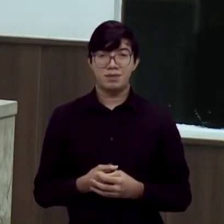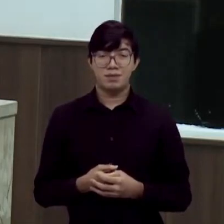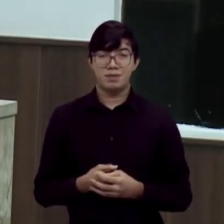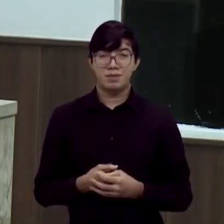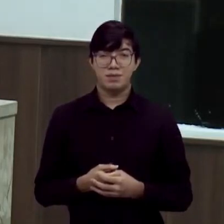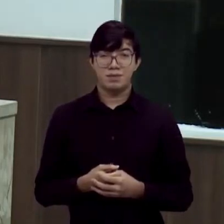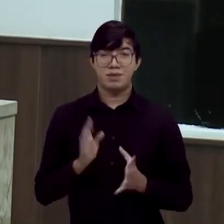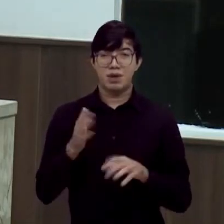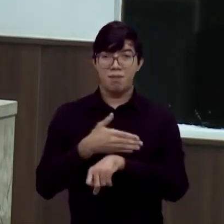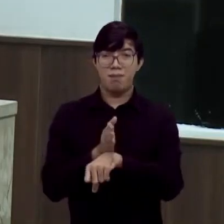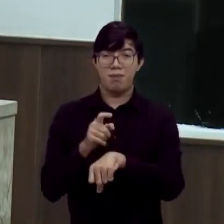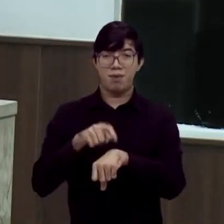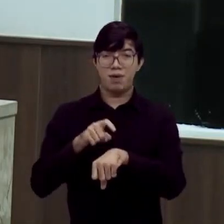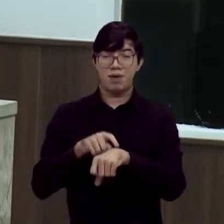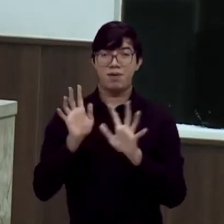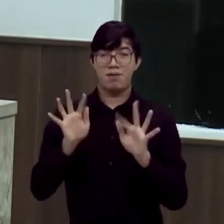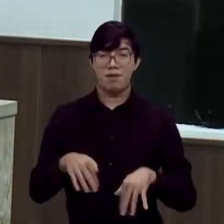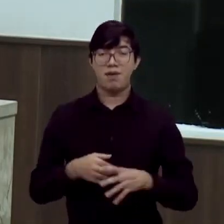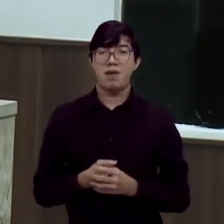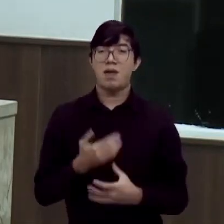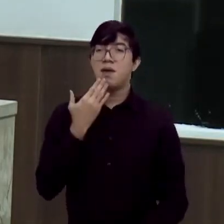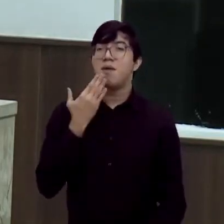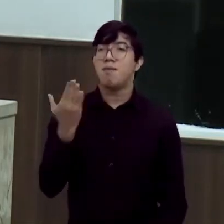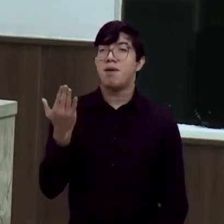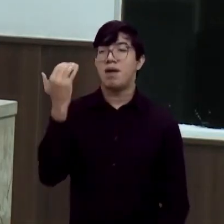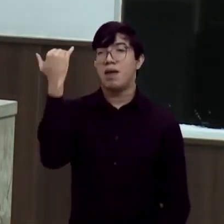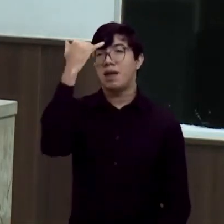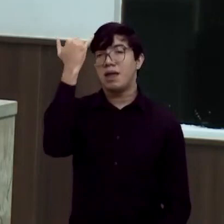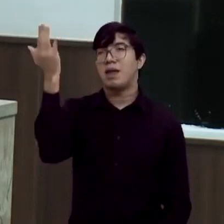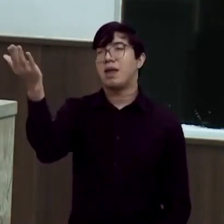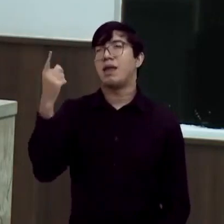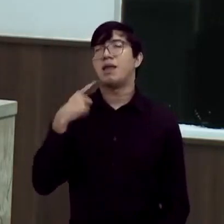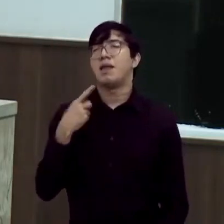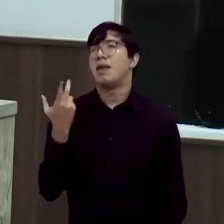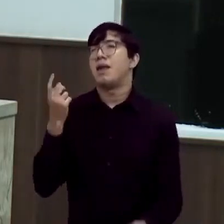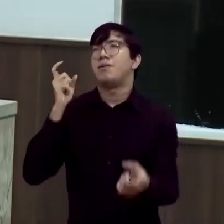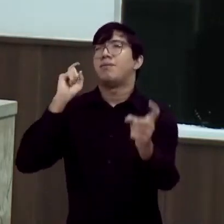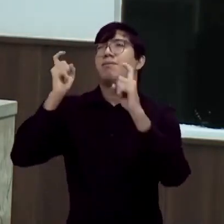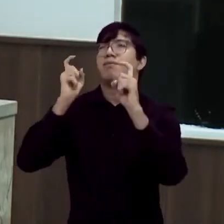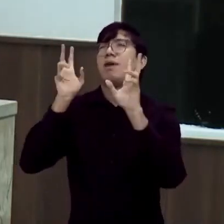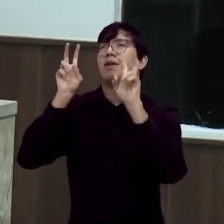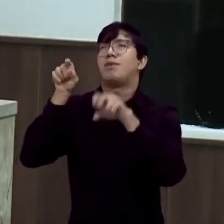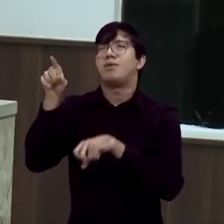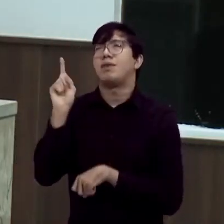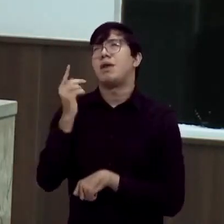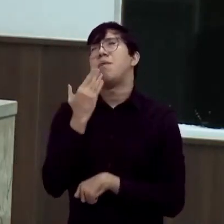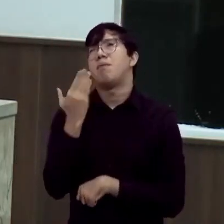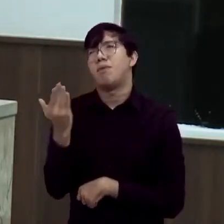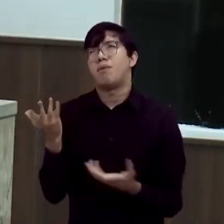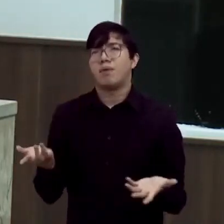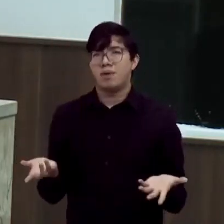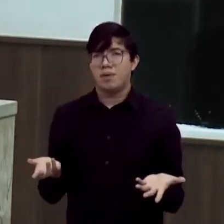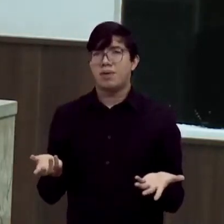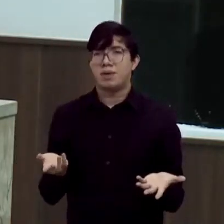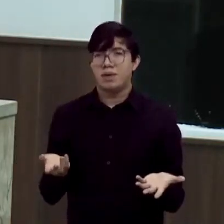Já passou. Então, pronto, só agradecer a vossa excelência. Pedir o Júlio Brise, pelo amor de Deus, não toque nesse assunto, não. É um pedido, pelo amor de Deus. Não vamos querer, não